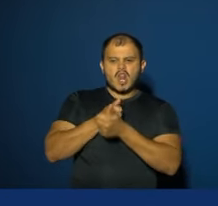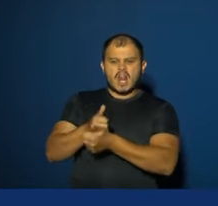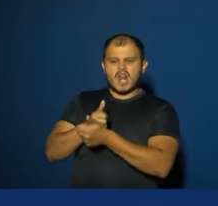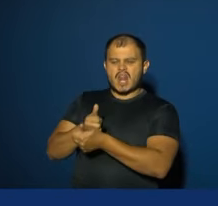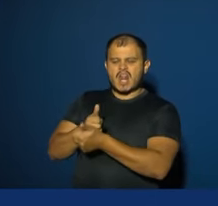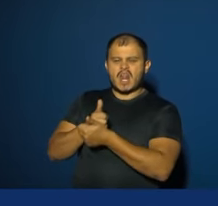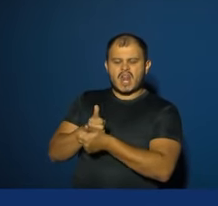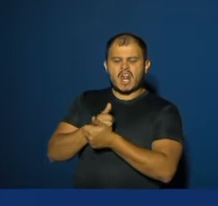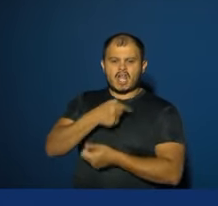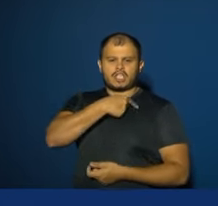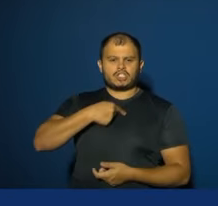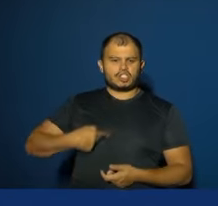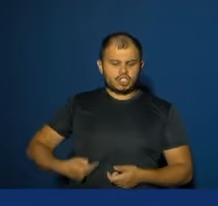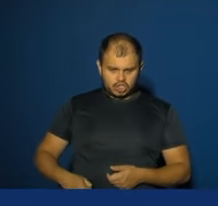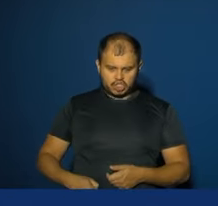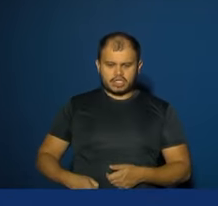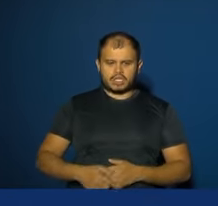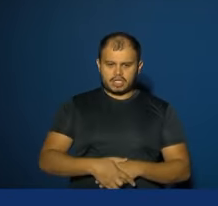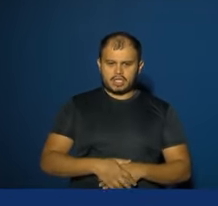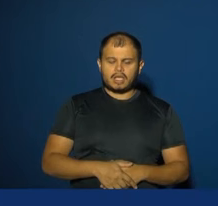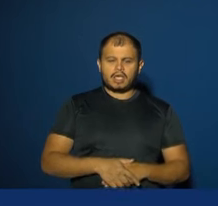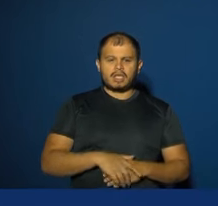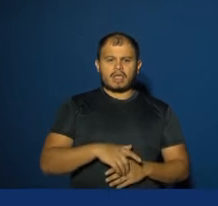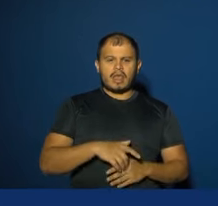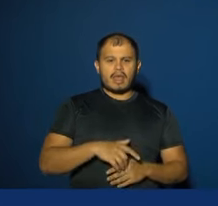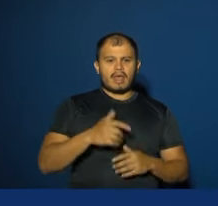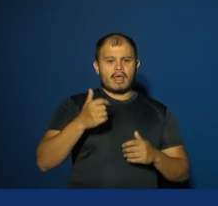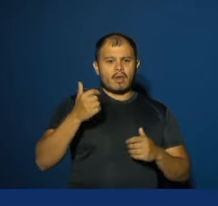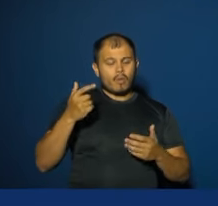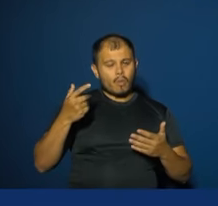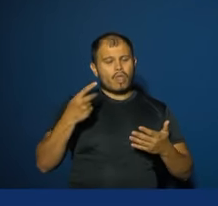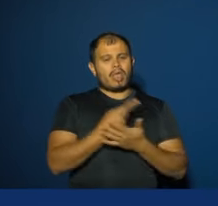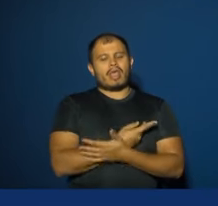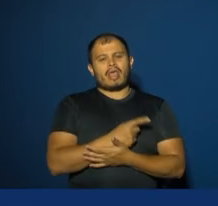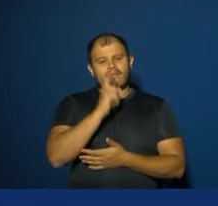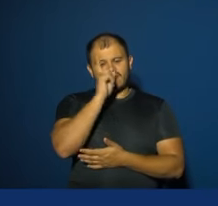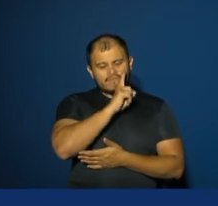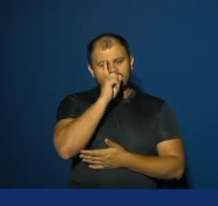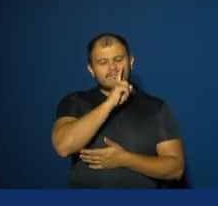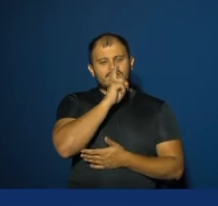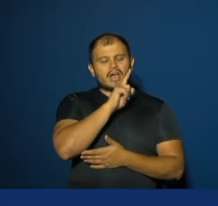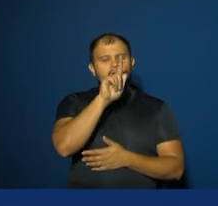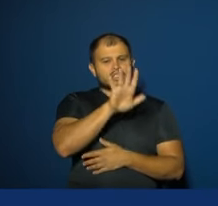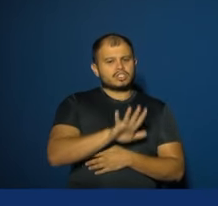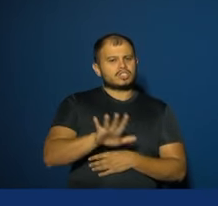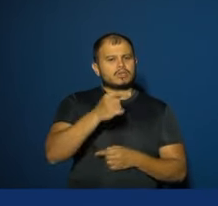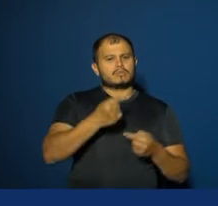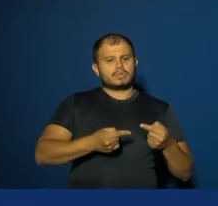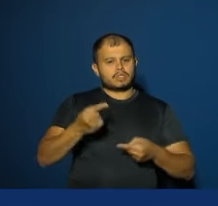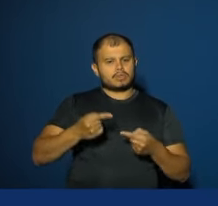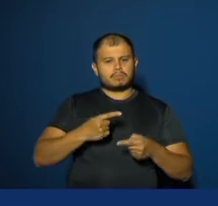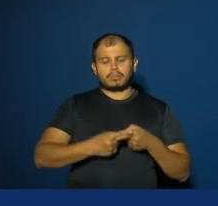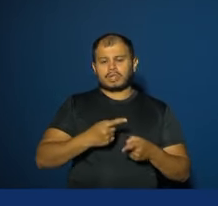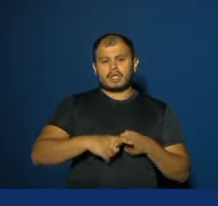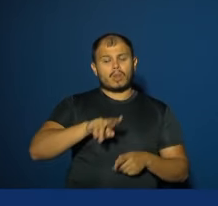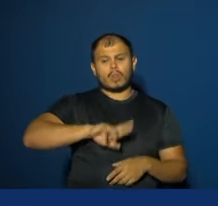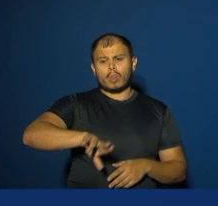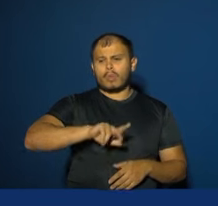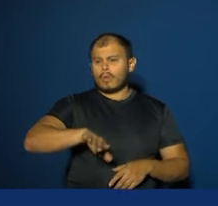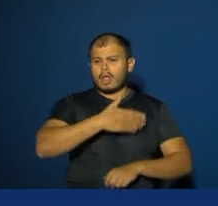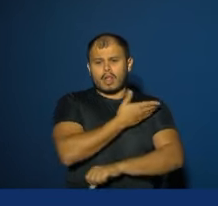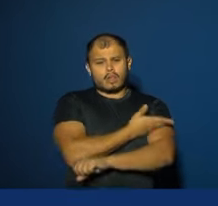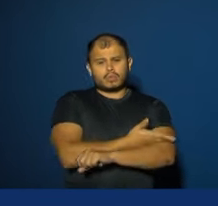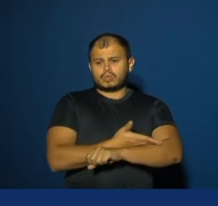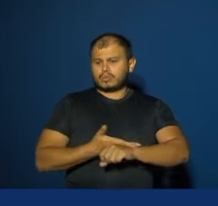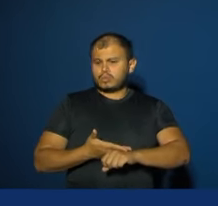é um erro eh é geopolítico o Brasil se posicionar dessa maneira porque nem é a tradi